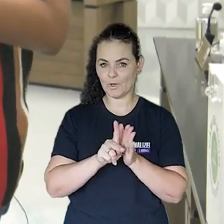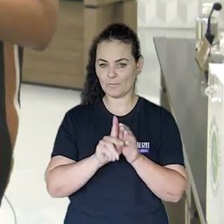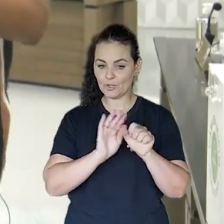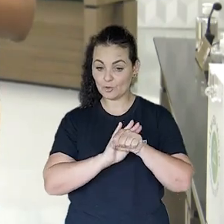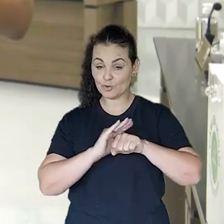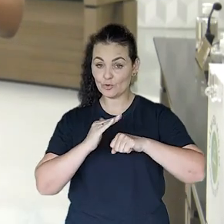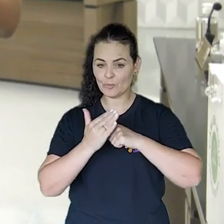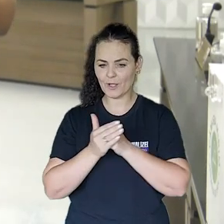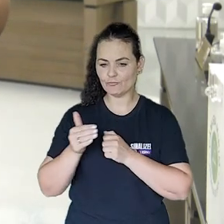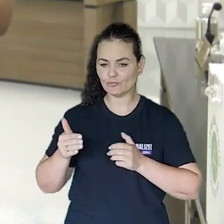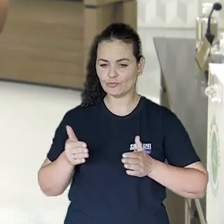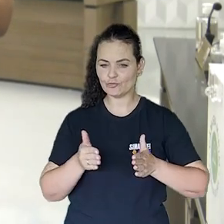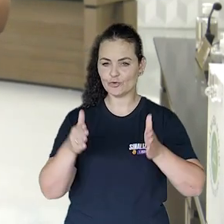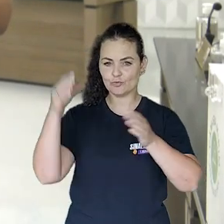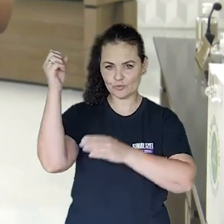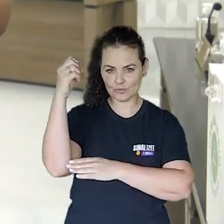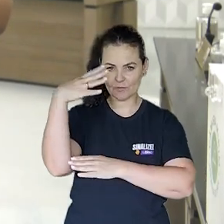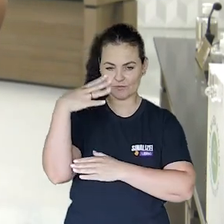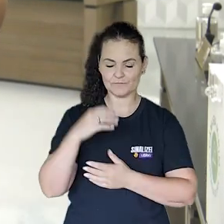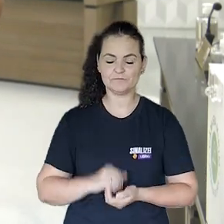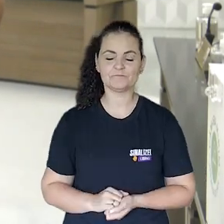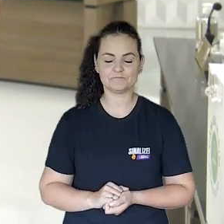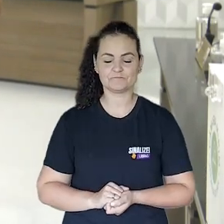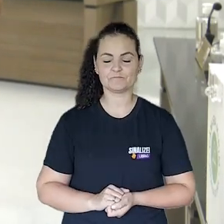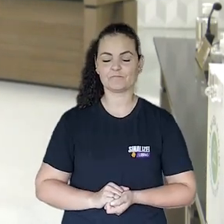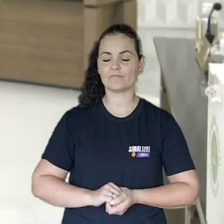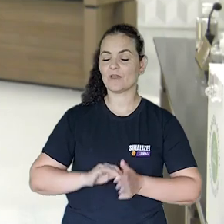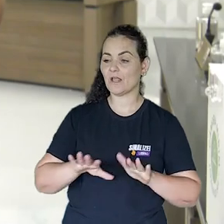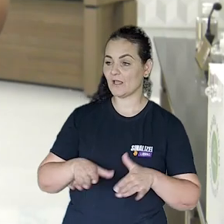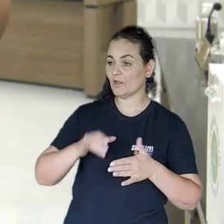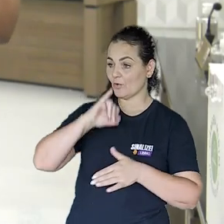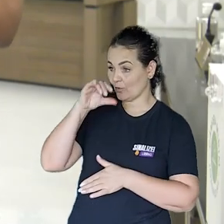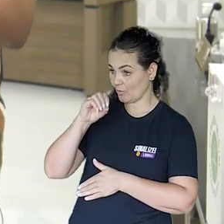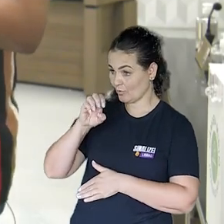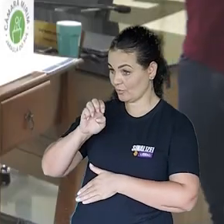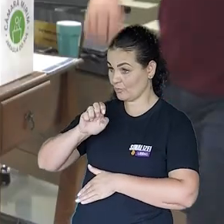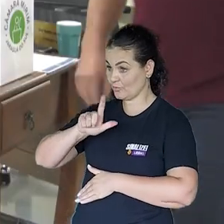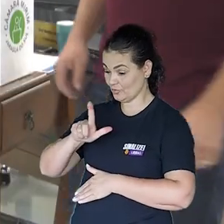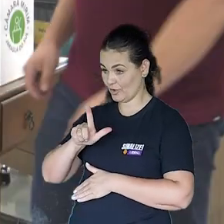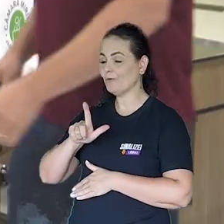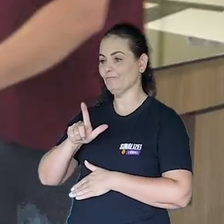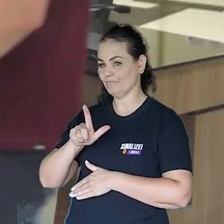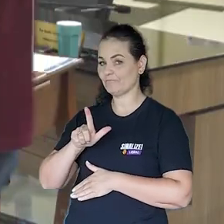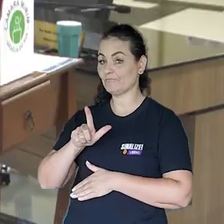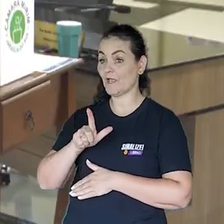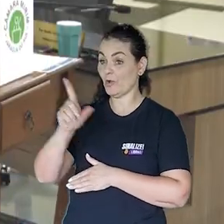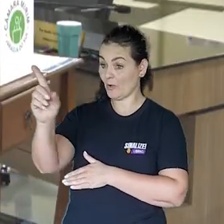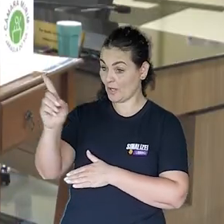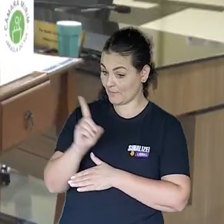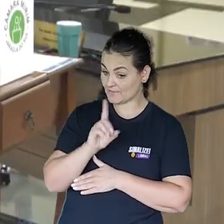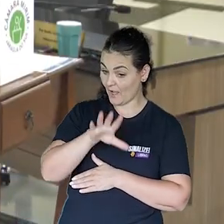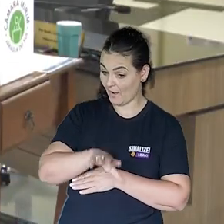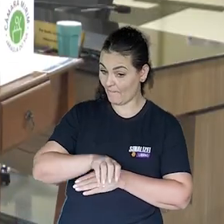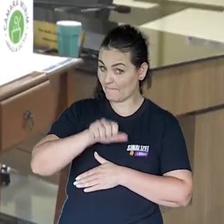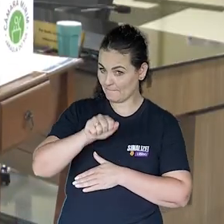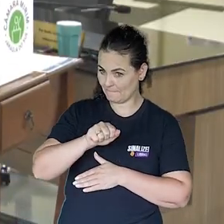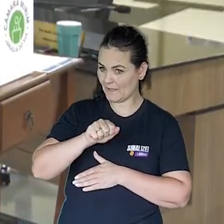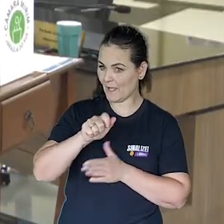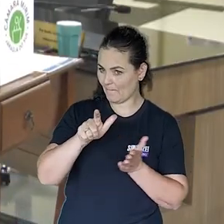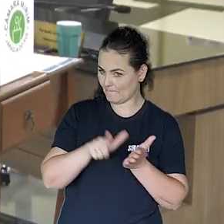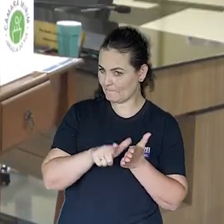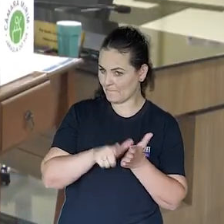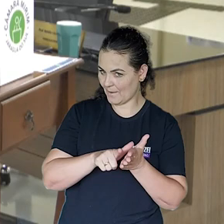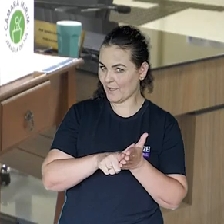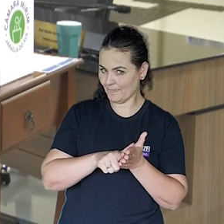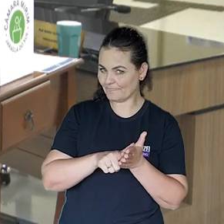sorteio do último nome. Quem vem tirar hoje o último vem papel? Aqui tirar o último. A sexta